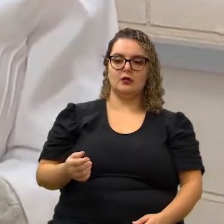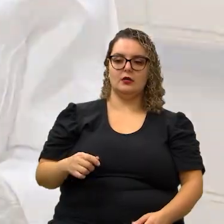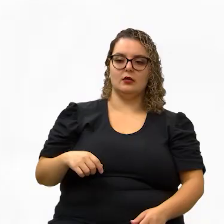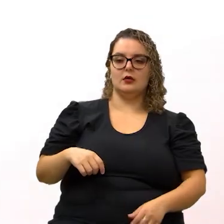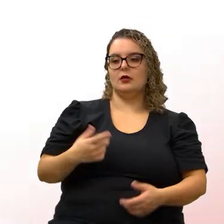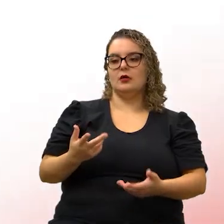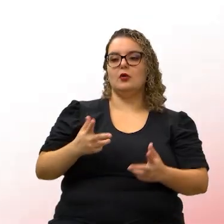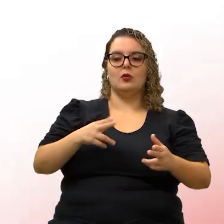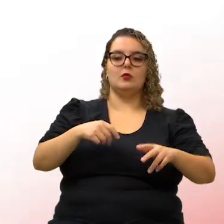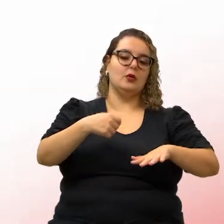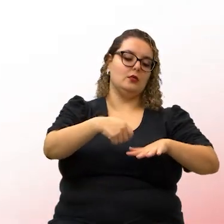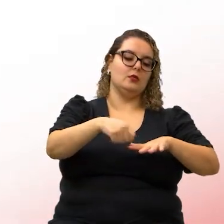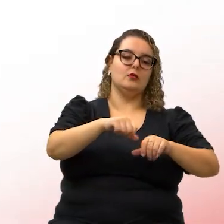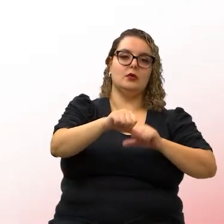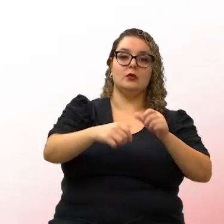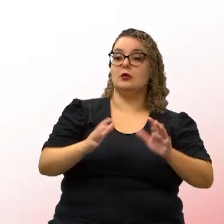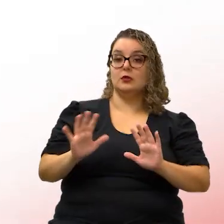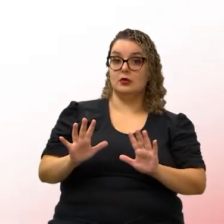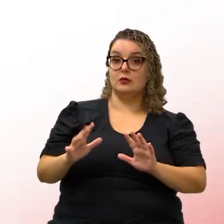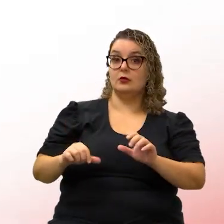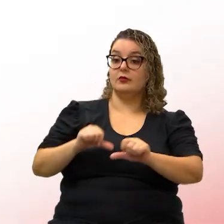fígado.